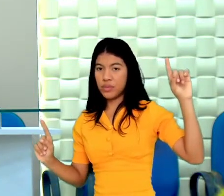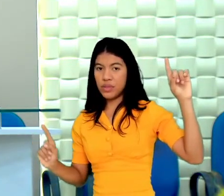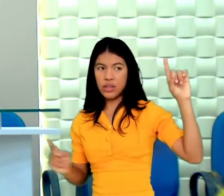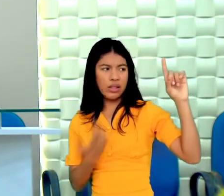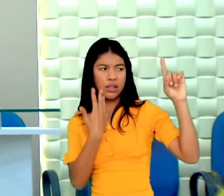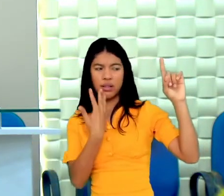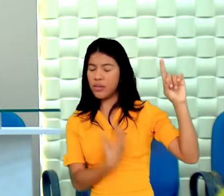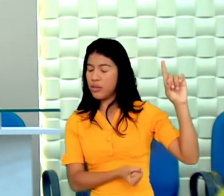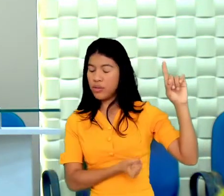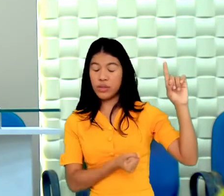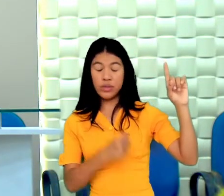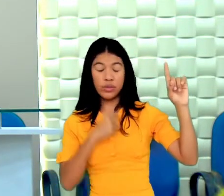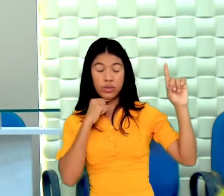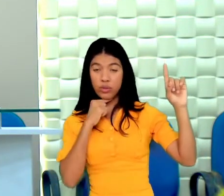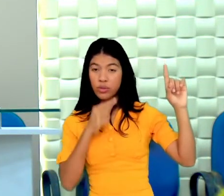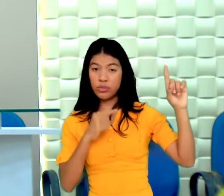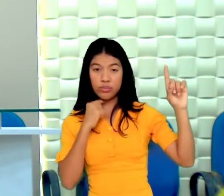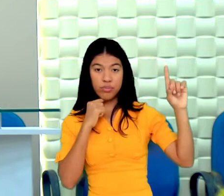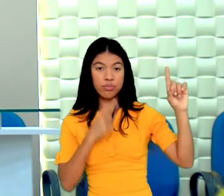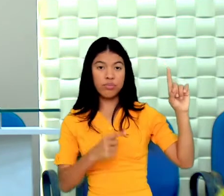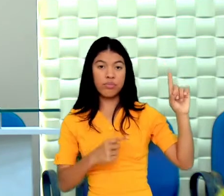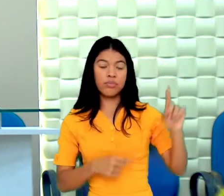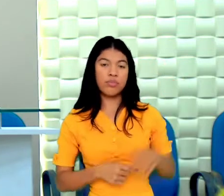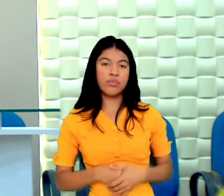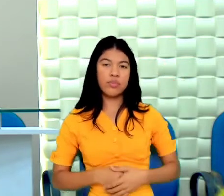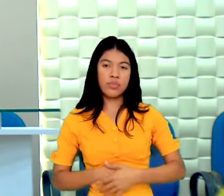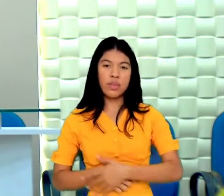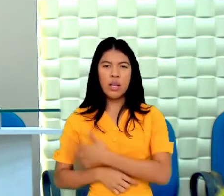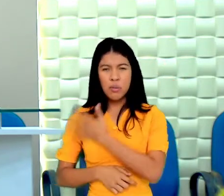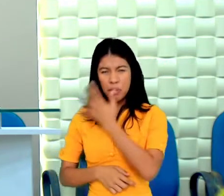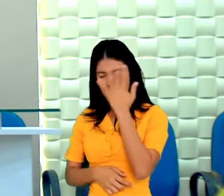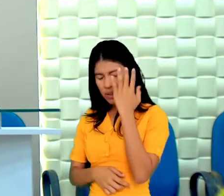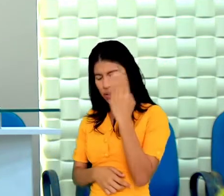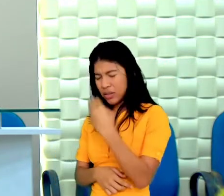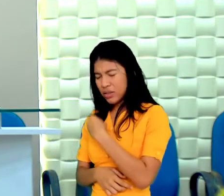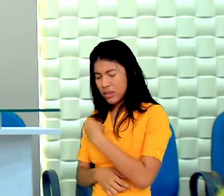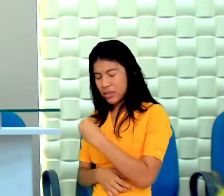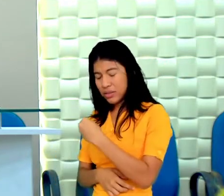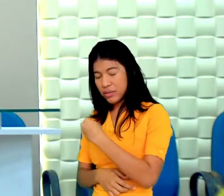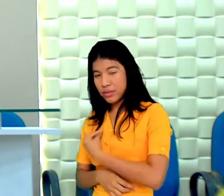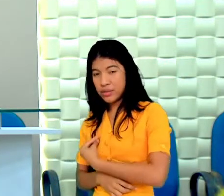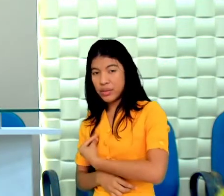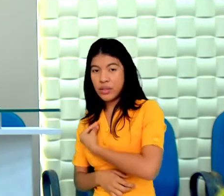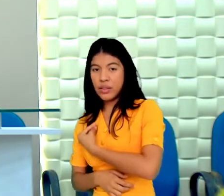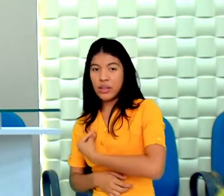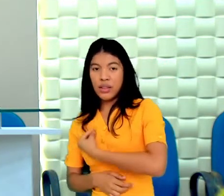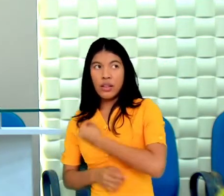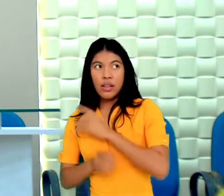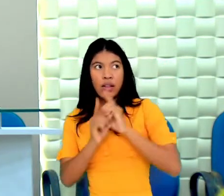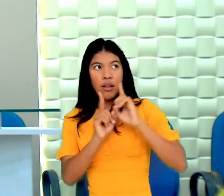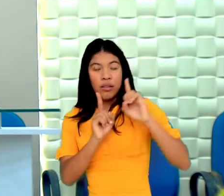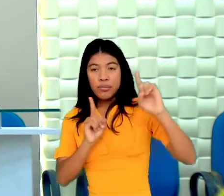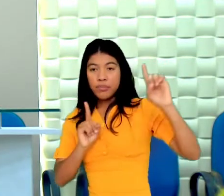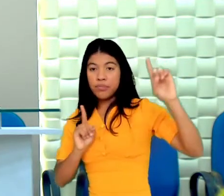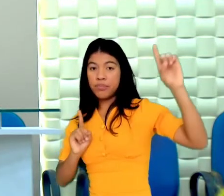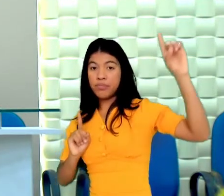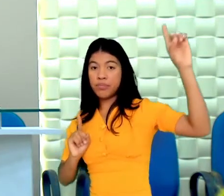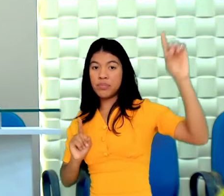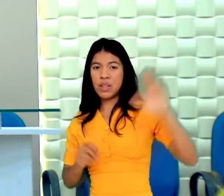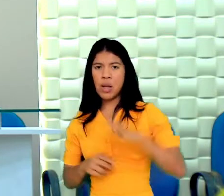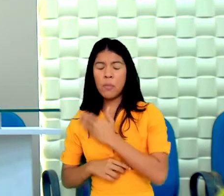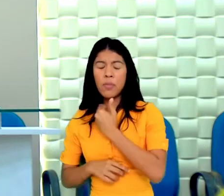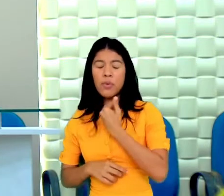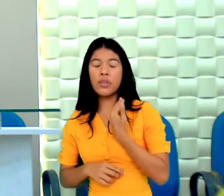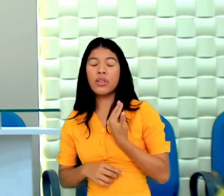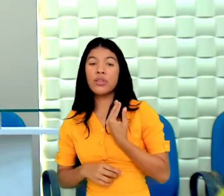seu Salvador, alguém que vive no pecado, alguém que vive separado de Deus, ao morrer não tem